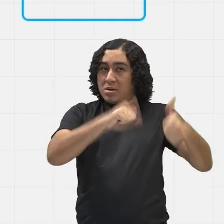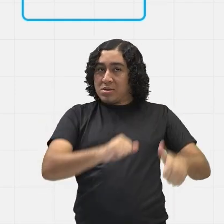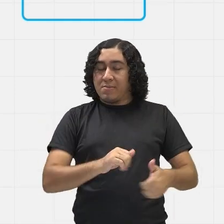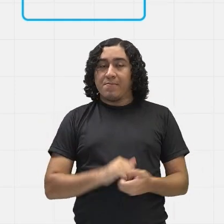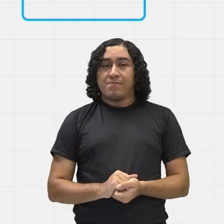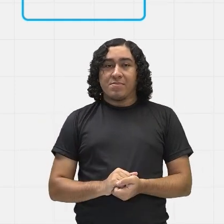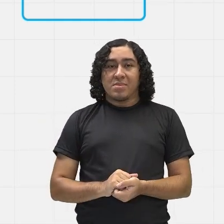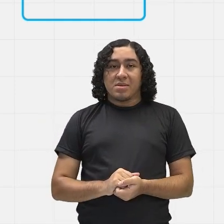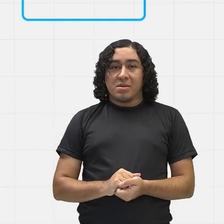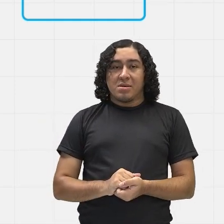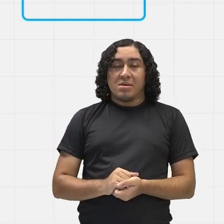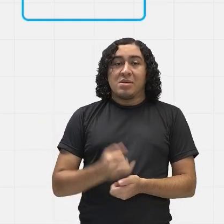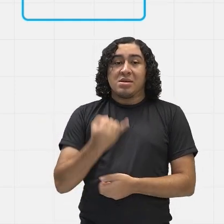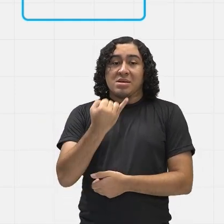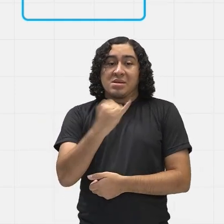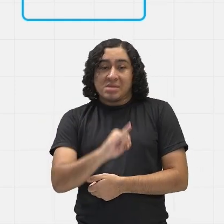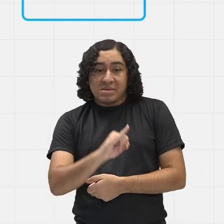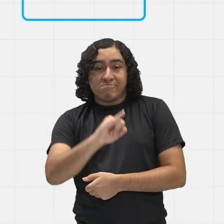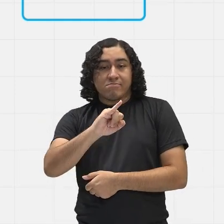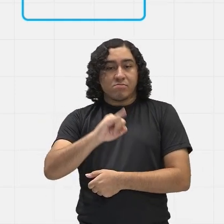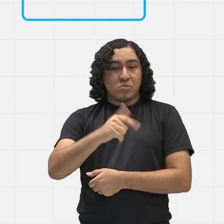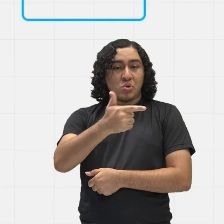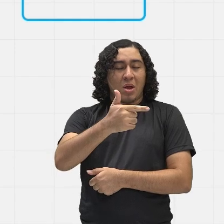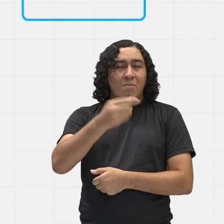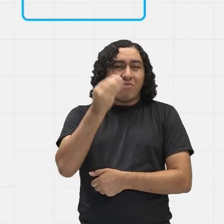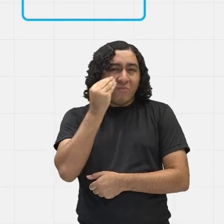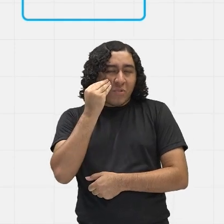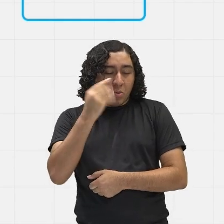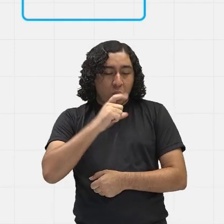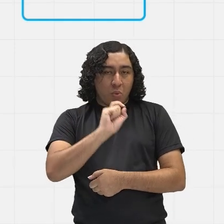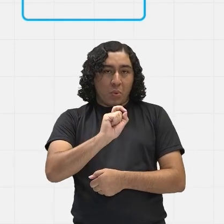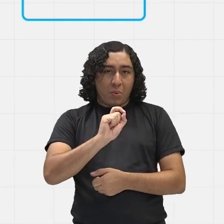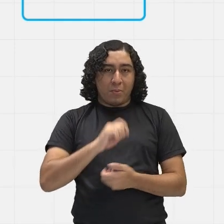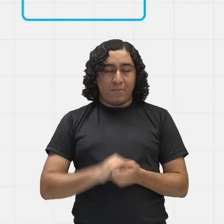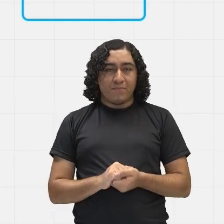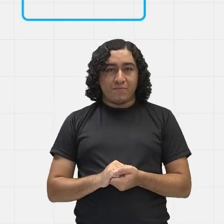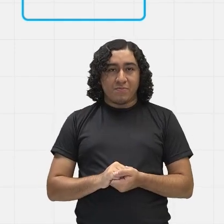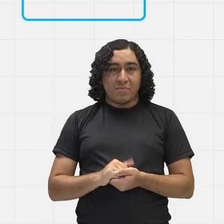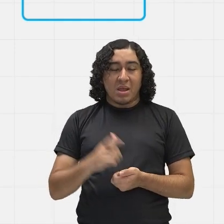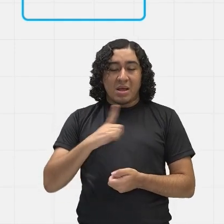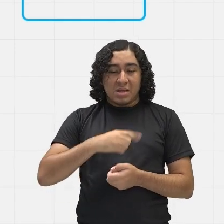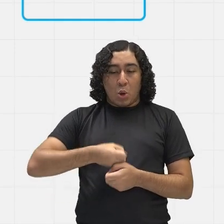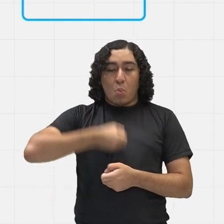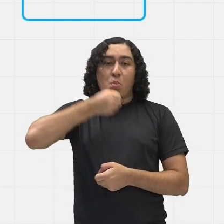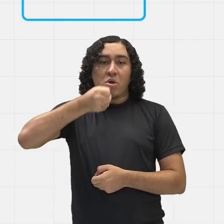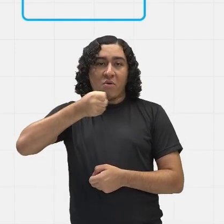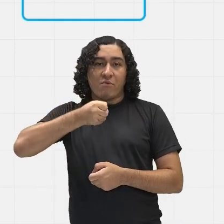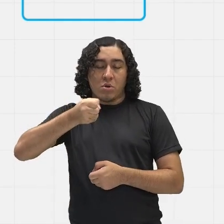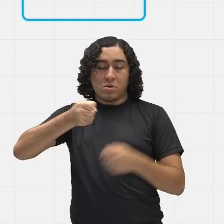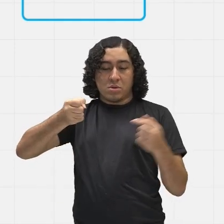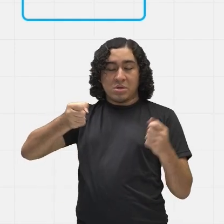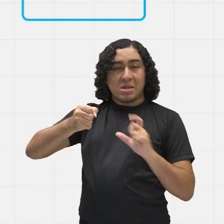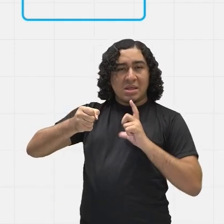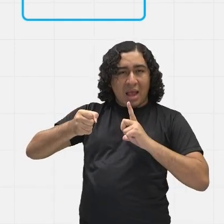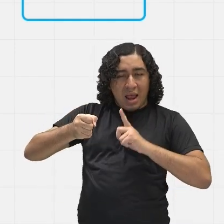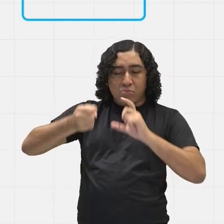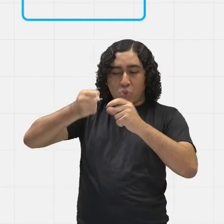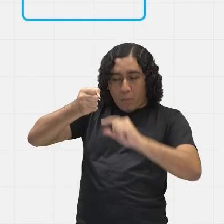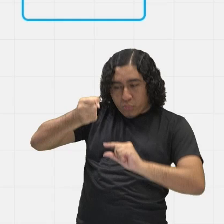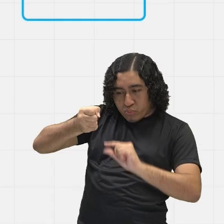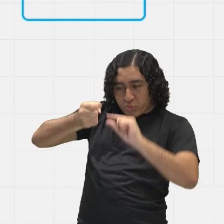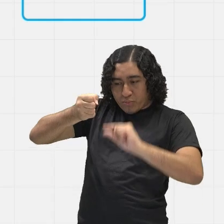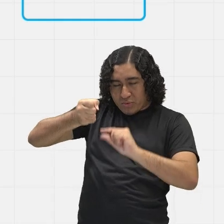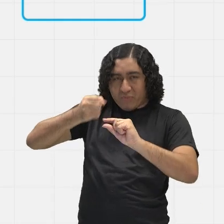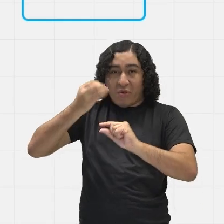microfone semi-profissional, você pode verificar também aquela chave de liga e desliga, né? Ou também tem aqueles botões de multi, se ele está ativado ou não,